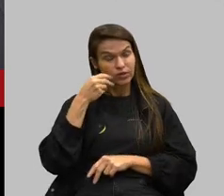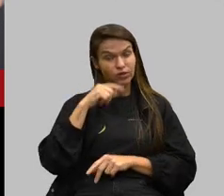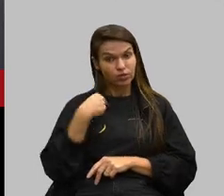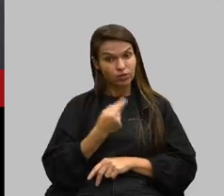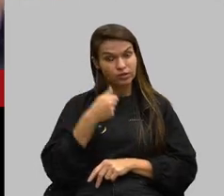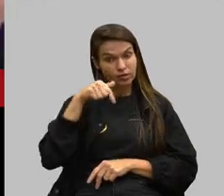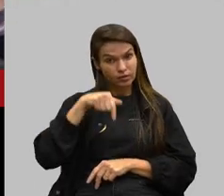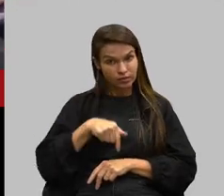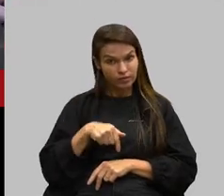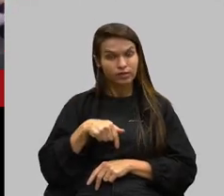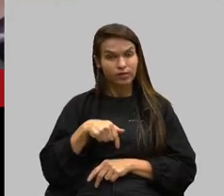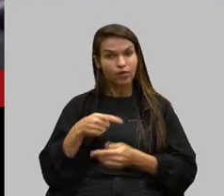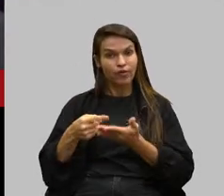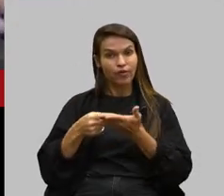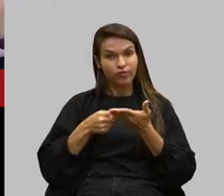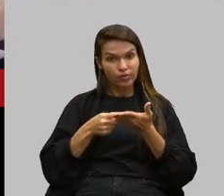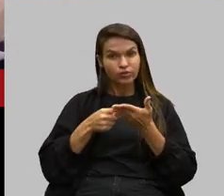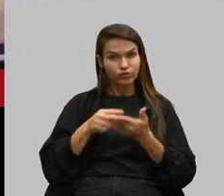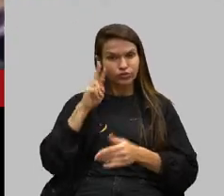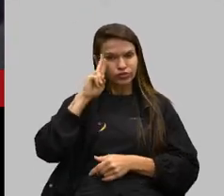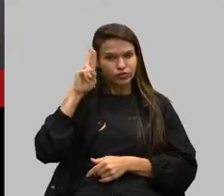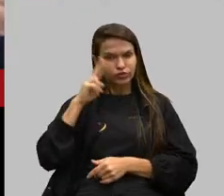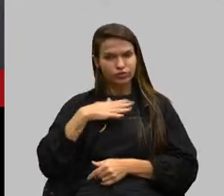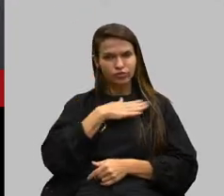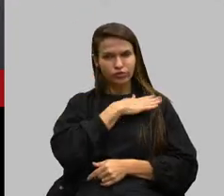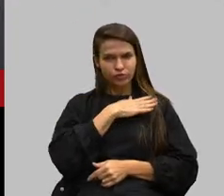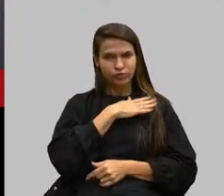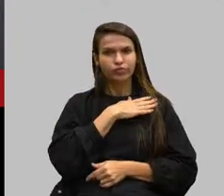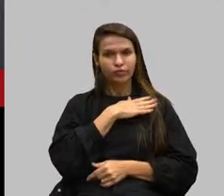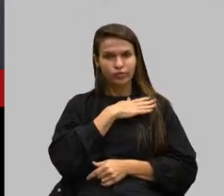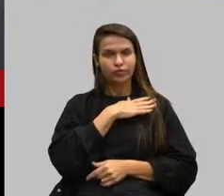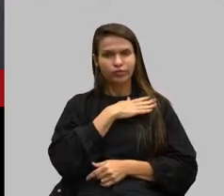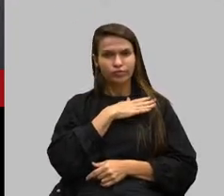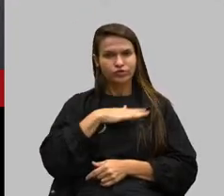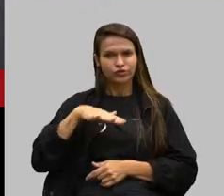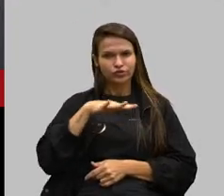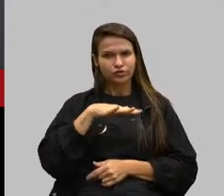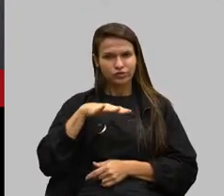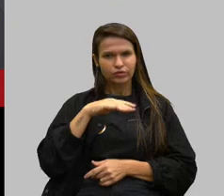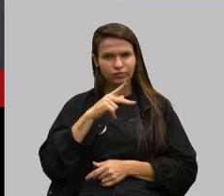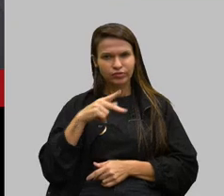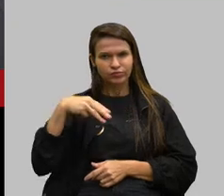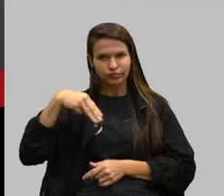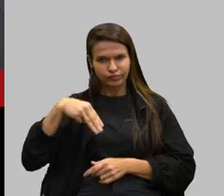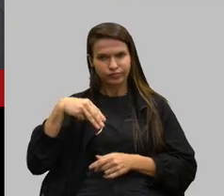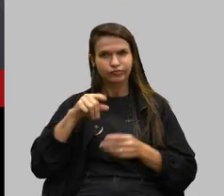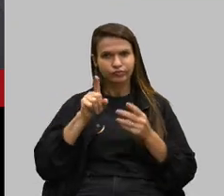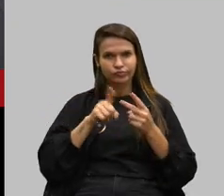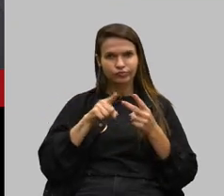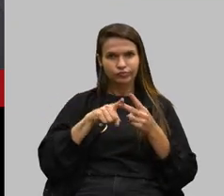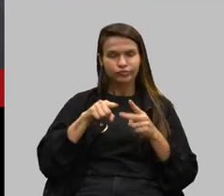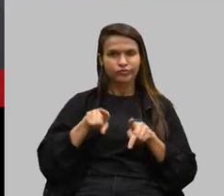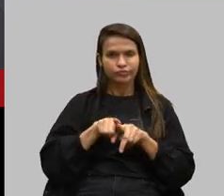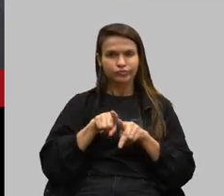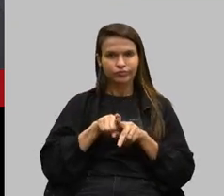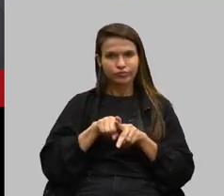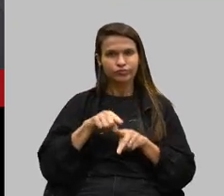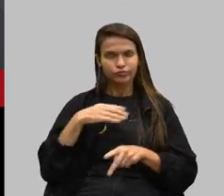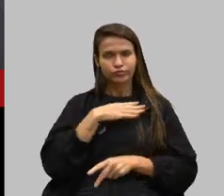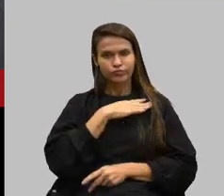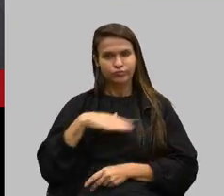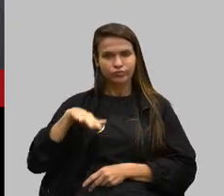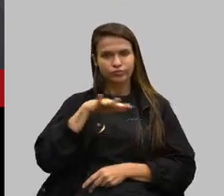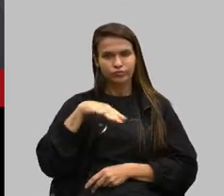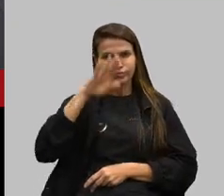eu recebo o chefe da Polícia Civil o comandante geral da PM o comandante Geral do bombeiro em horários distintos para que os secretários